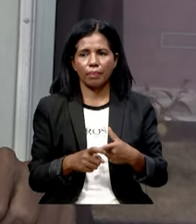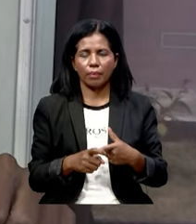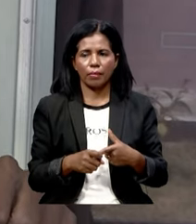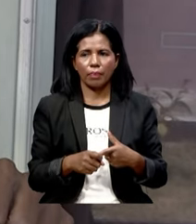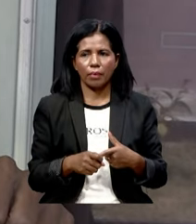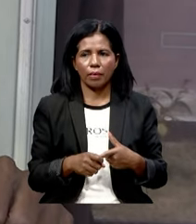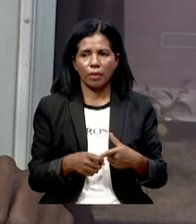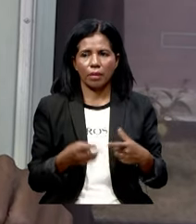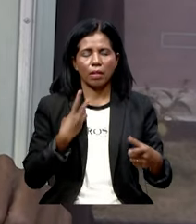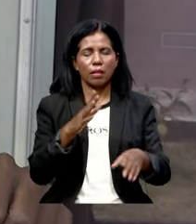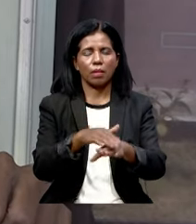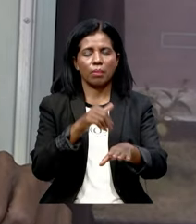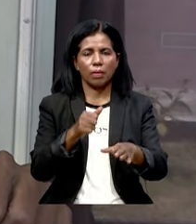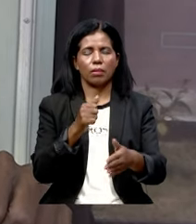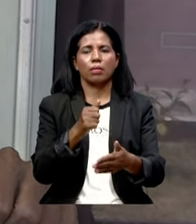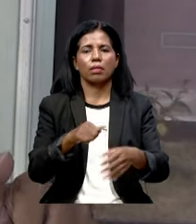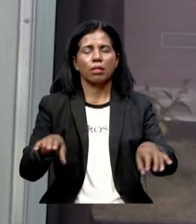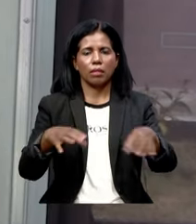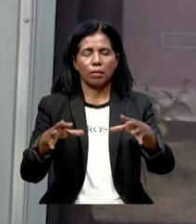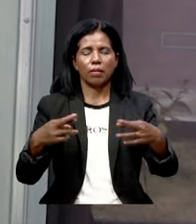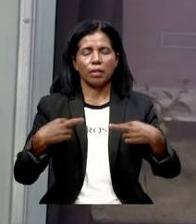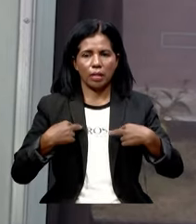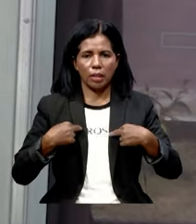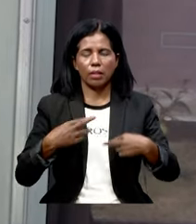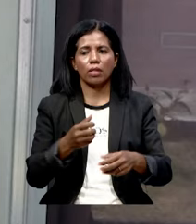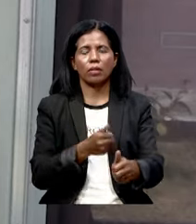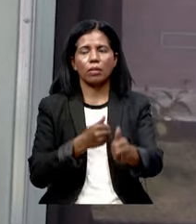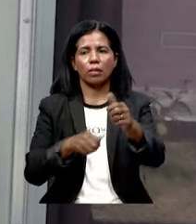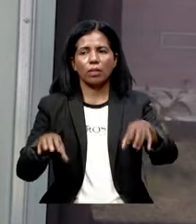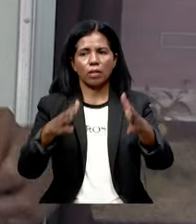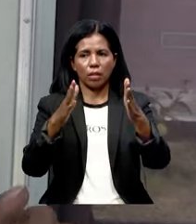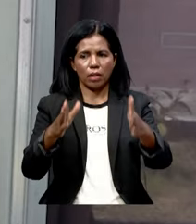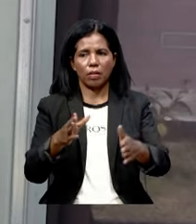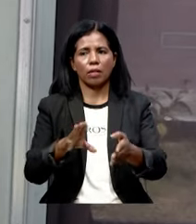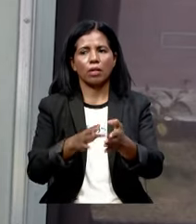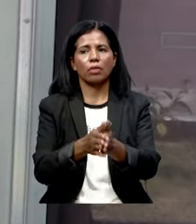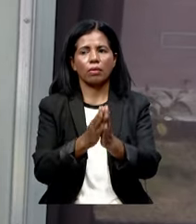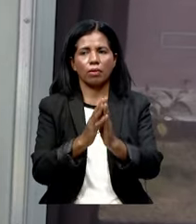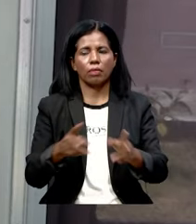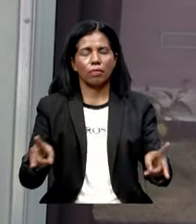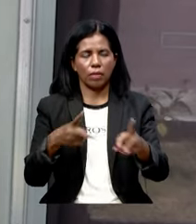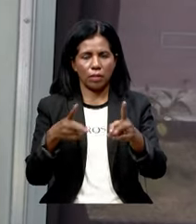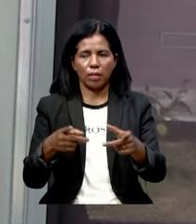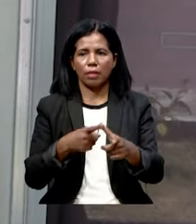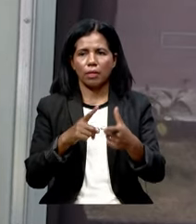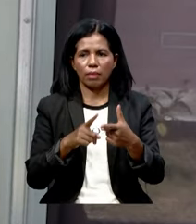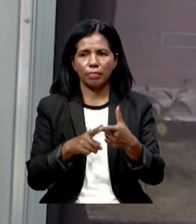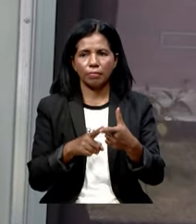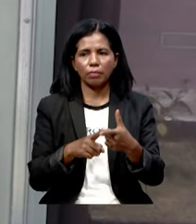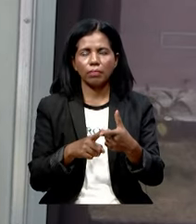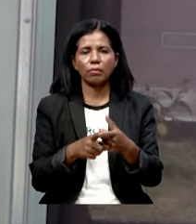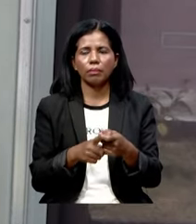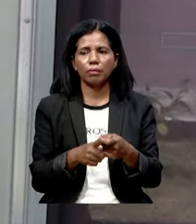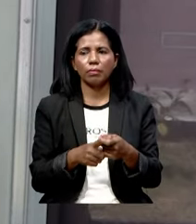o bolo reforma tuir funcionário nem é pedido voluntário reforma voluntário né tá